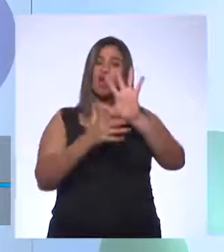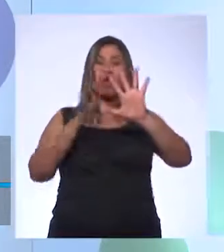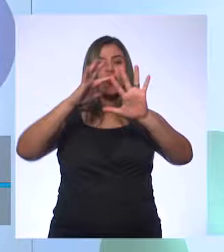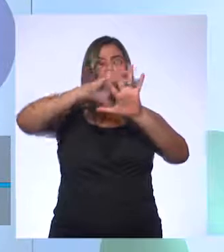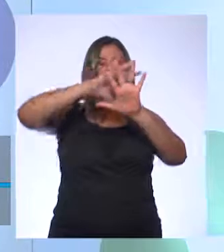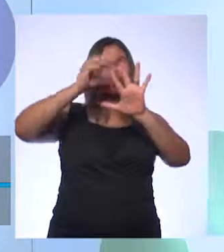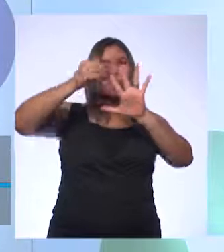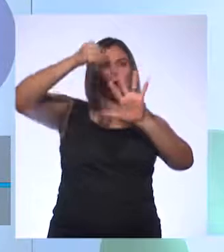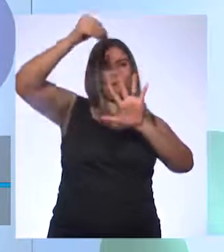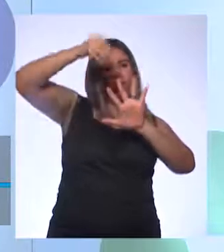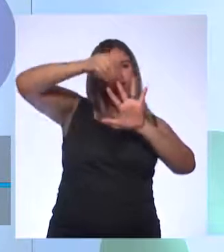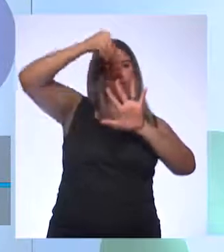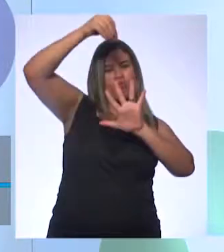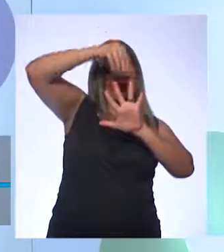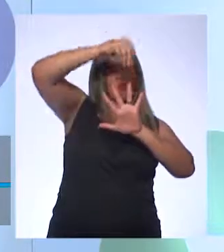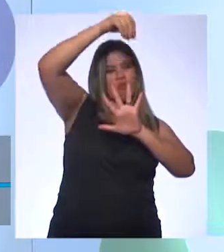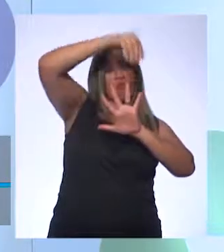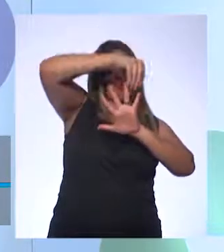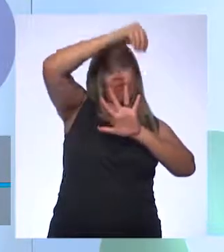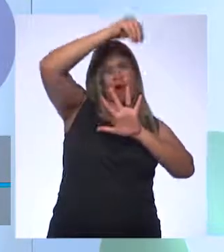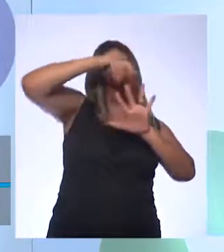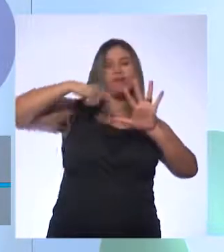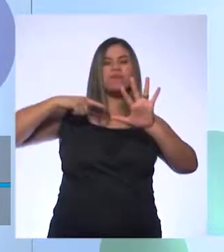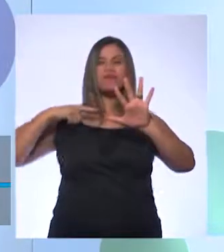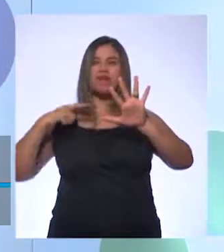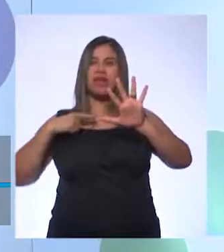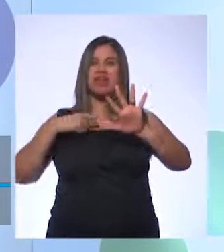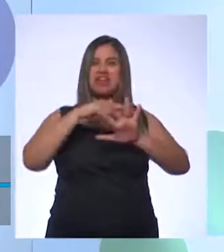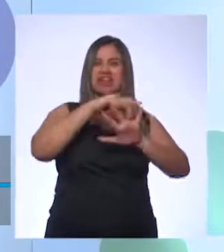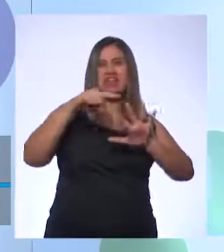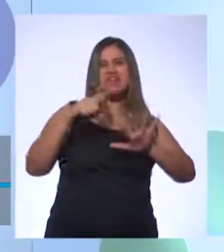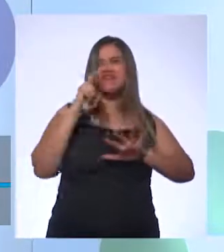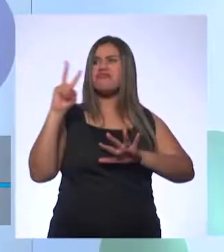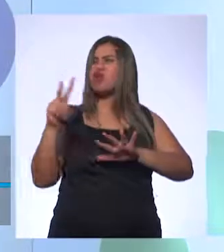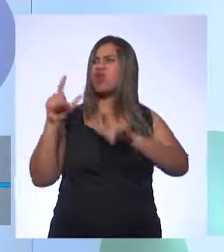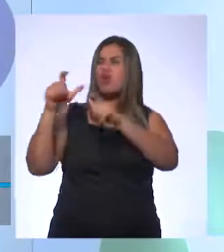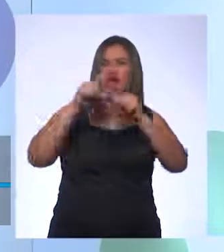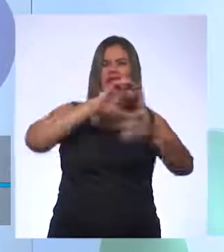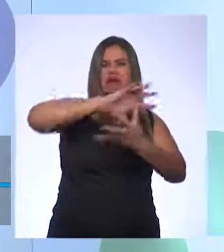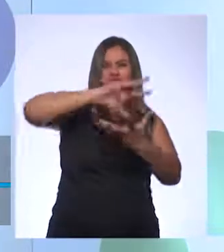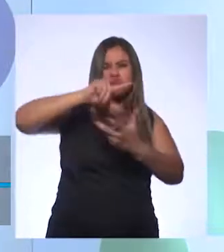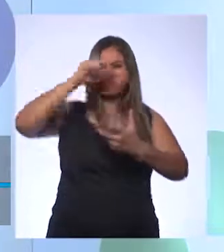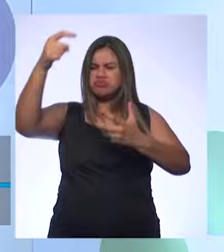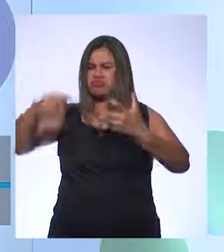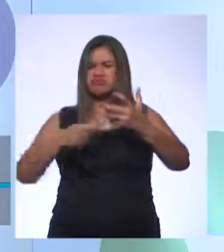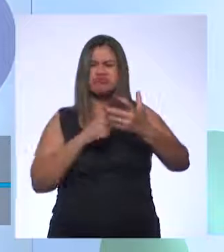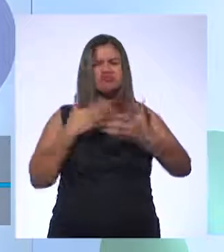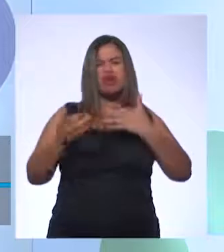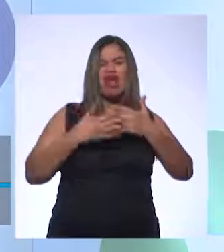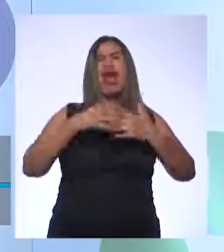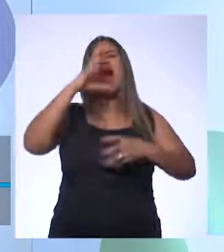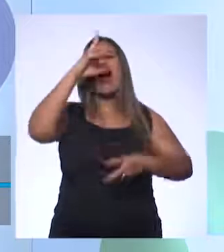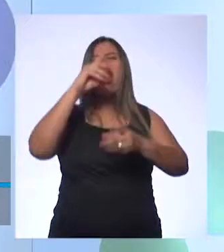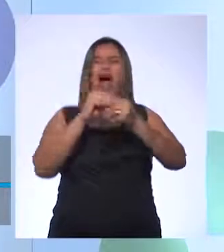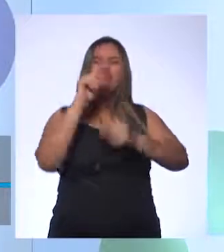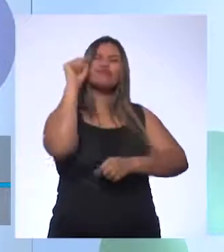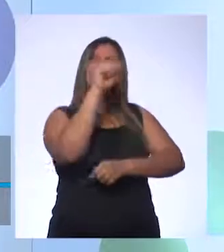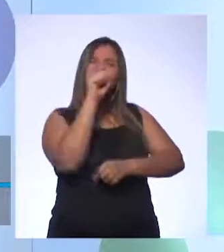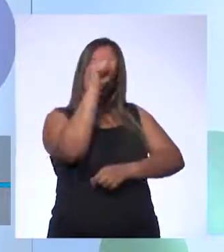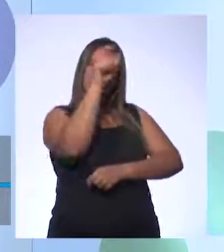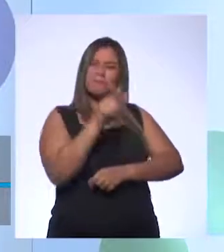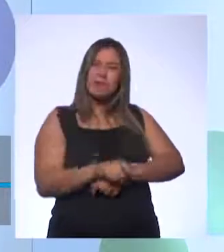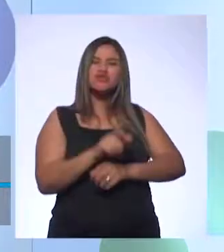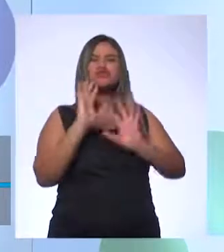mais esticados, né? Nossa, ele faz daquele jeito, a gente vê em qualquer lugar do mundo, nossa, é o Greco, né?